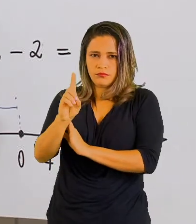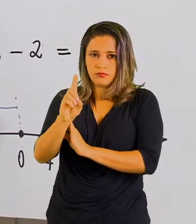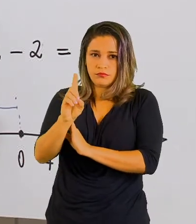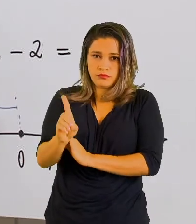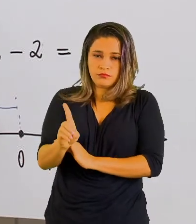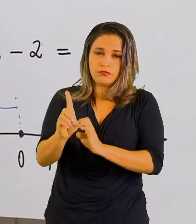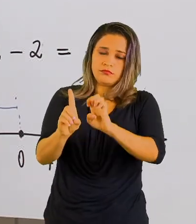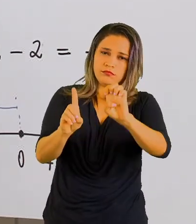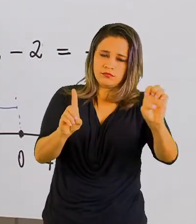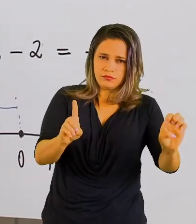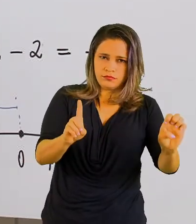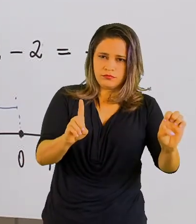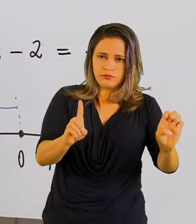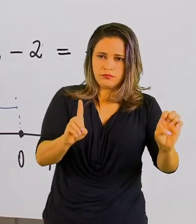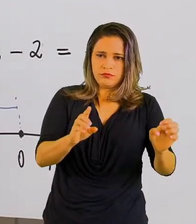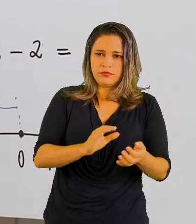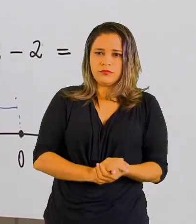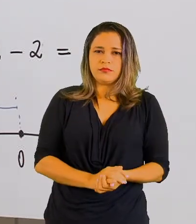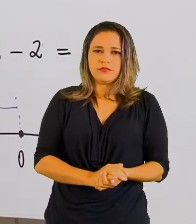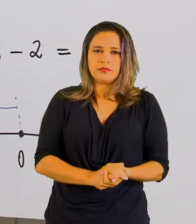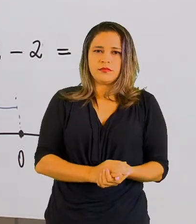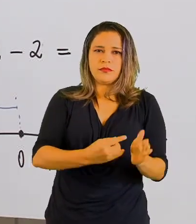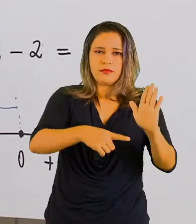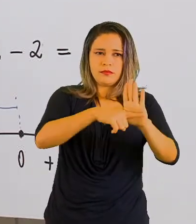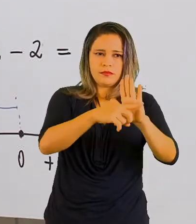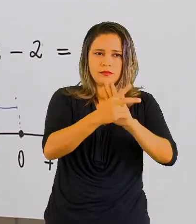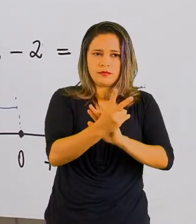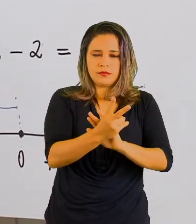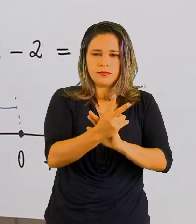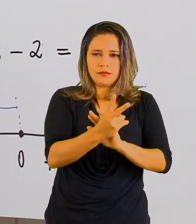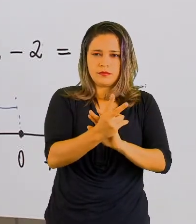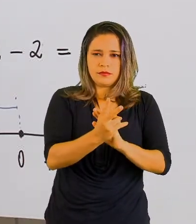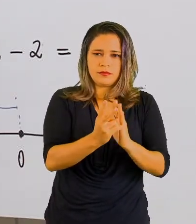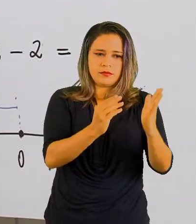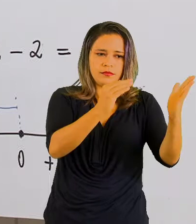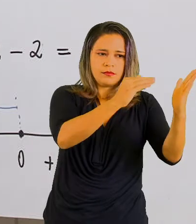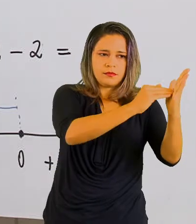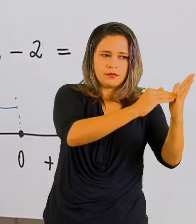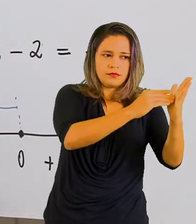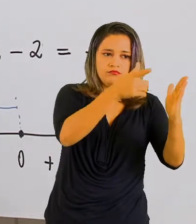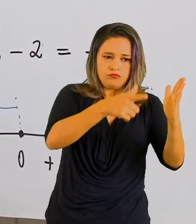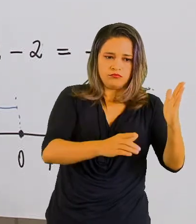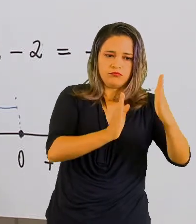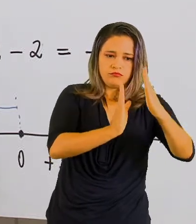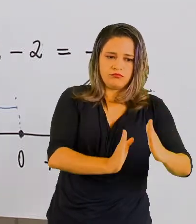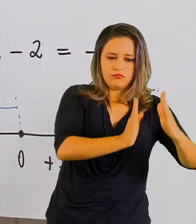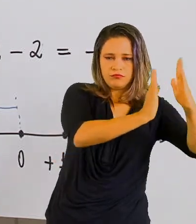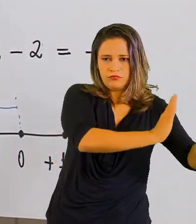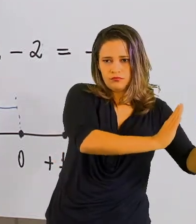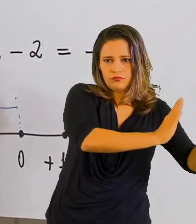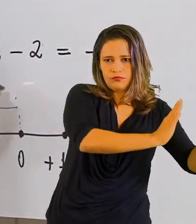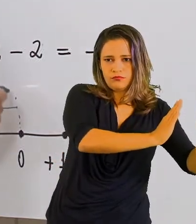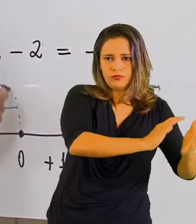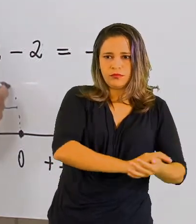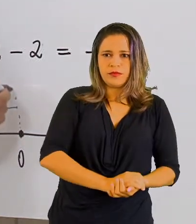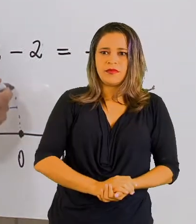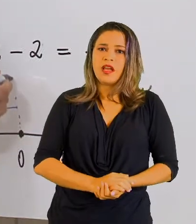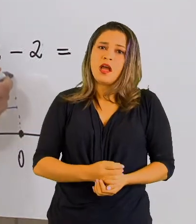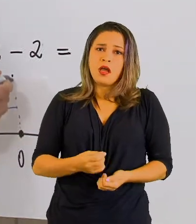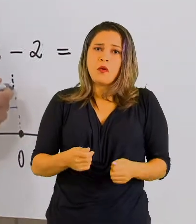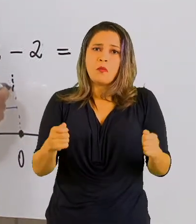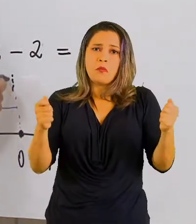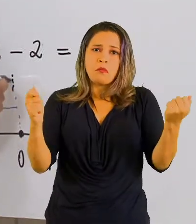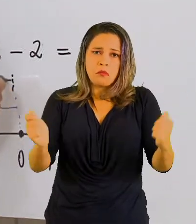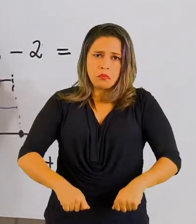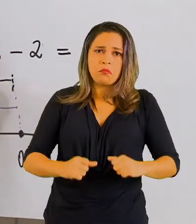2... eu faço um novo deslocamento de 2 unidades. Mas isso é equivalente a fazer